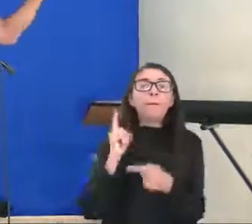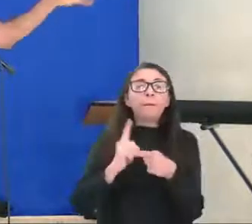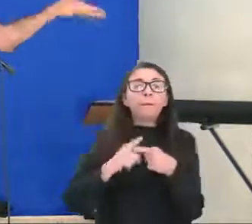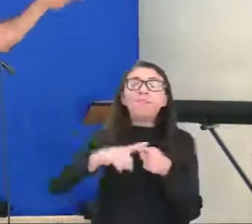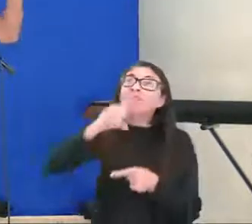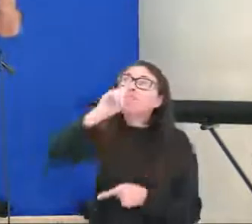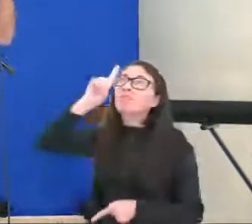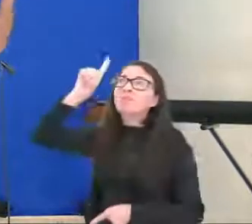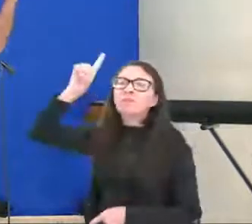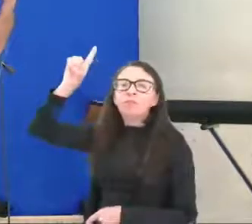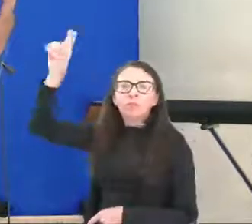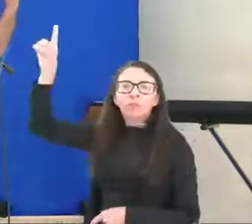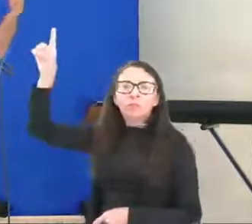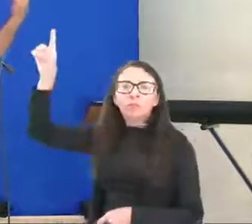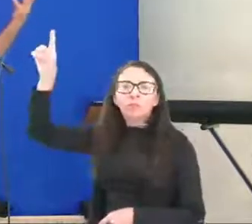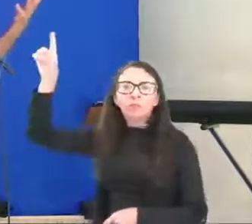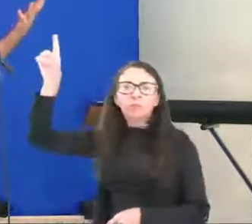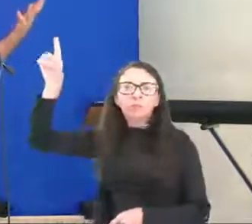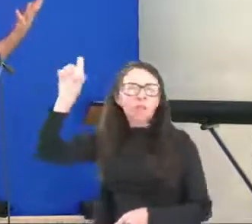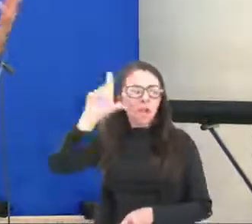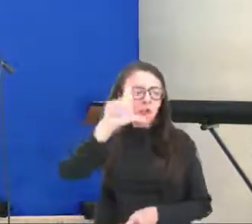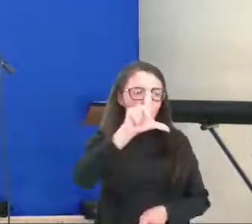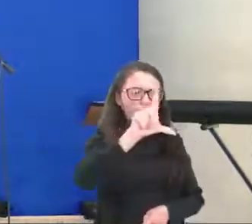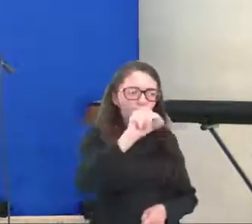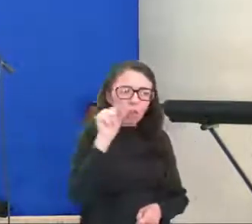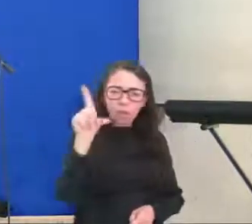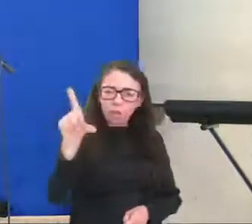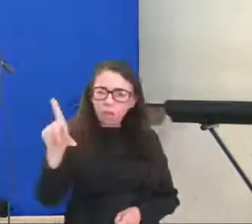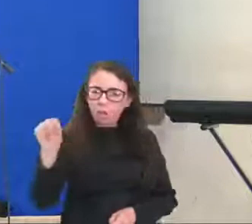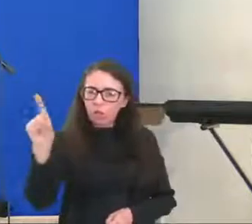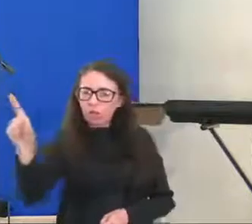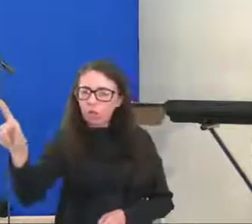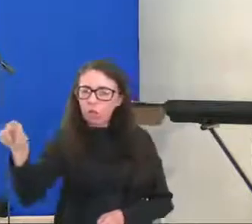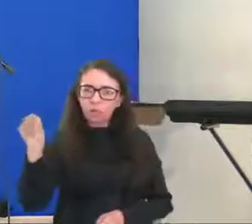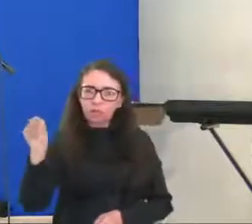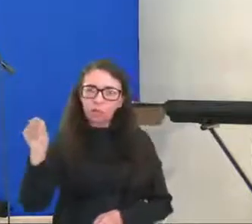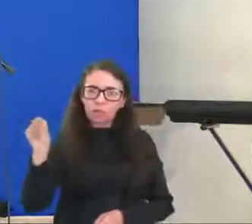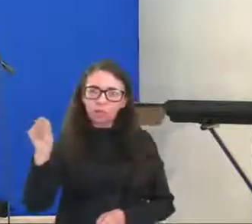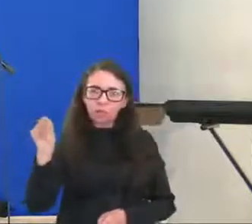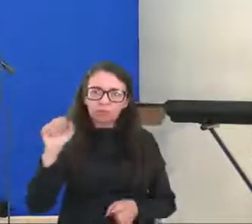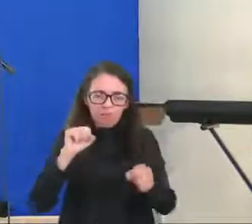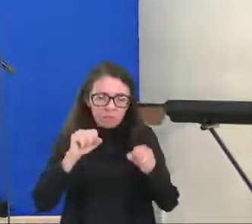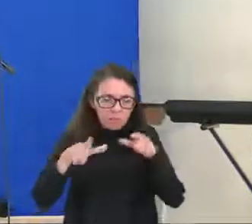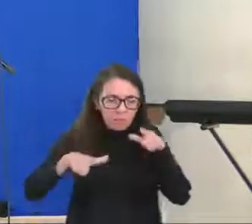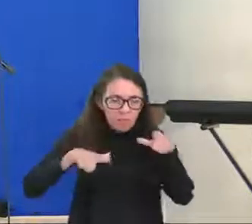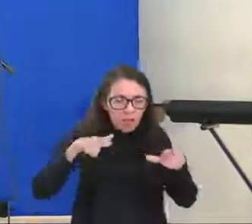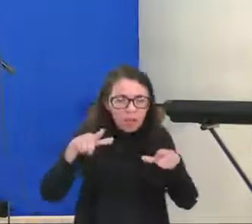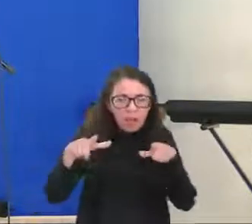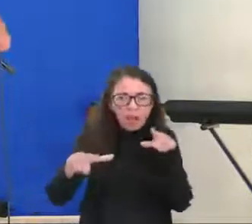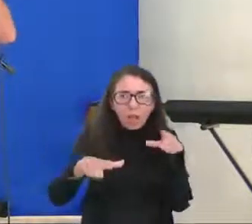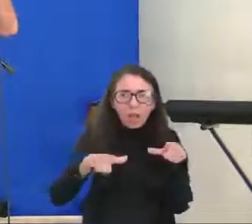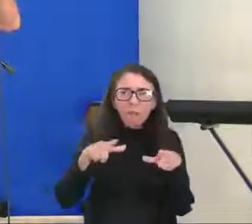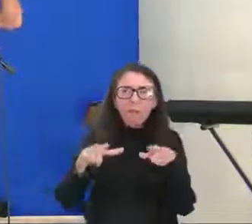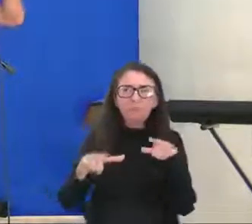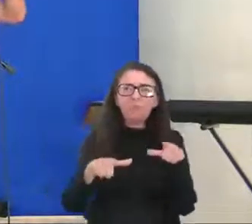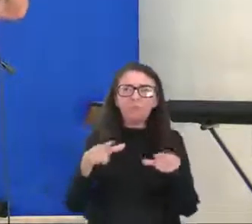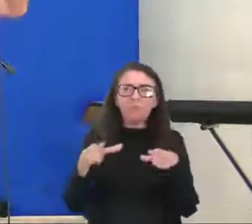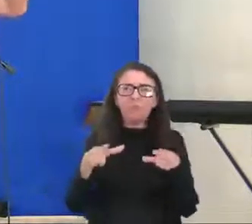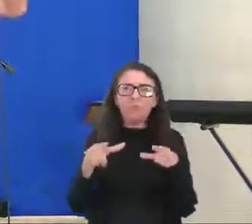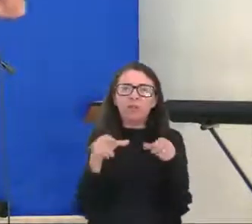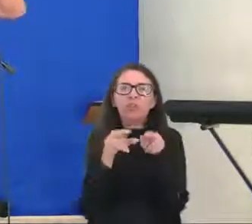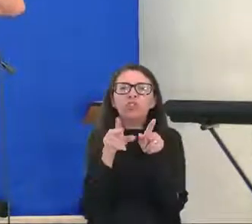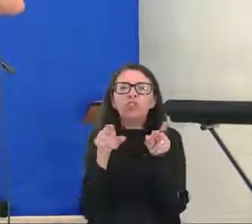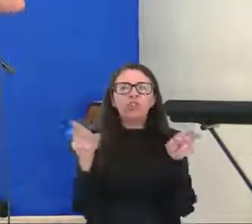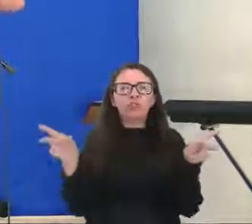membros. E amados, e tem uma importância tão grande esses membros, né? E assim também o corpo espiritual